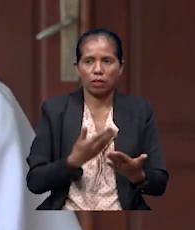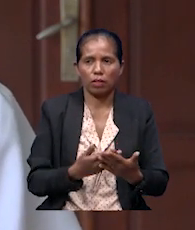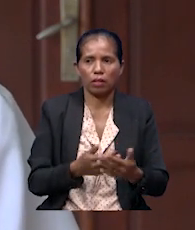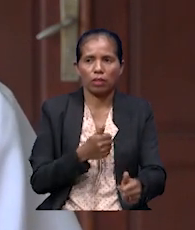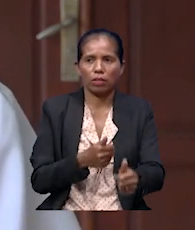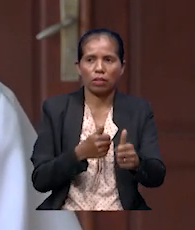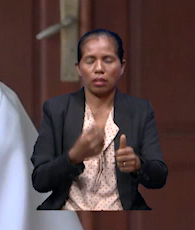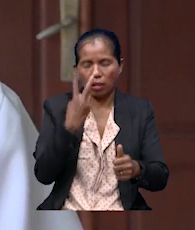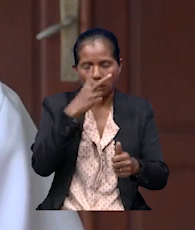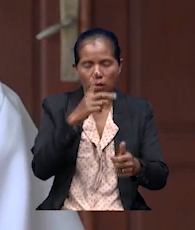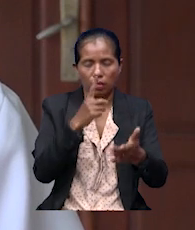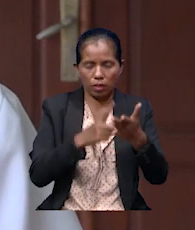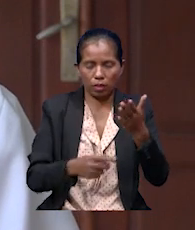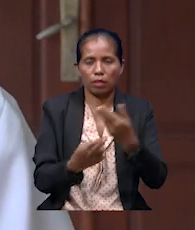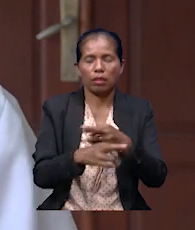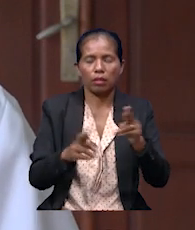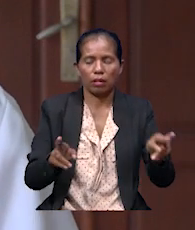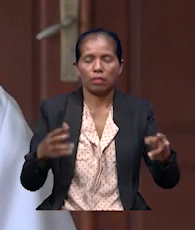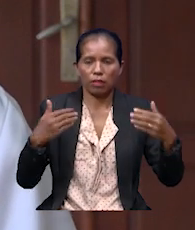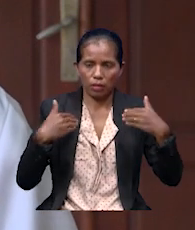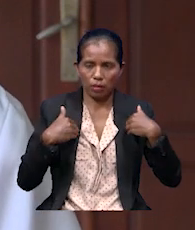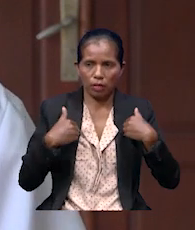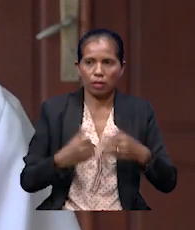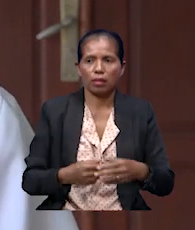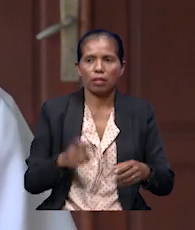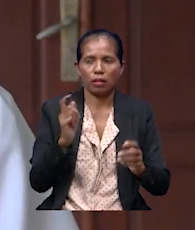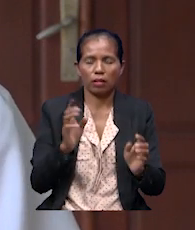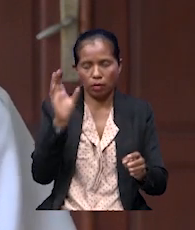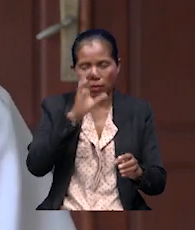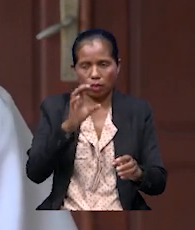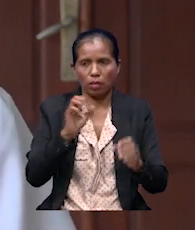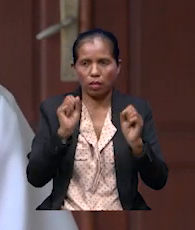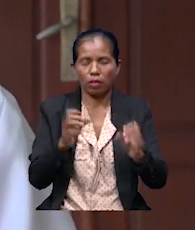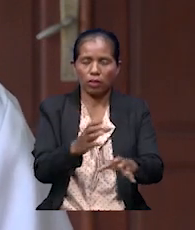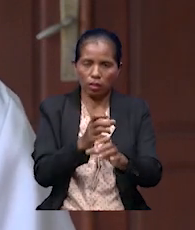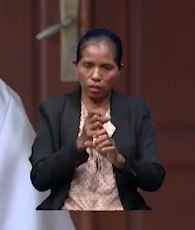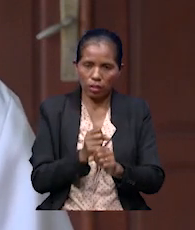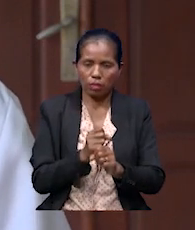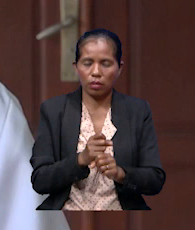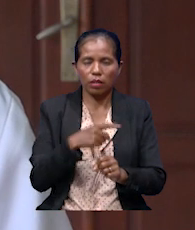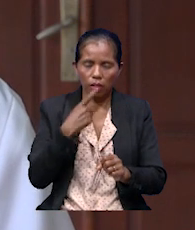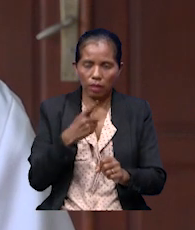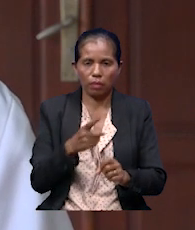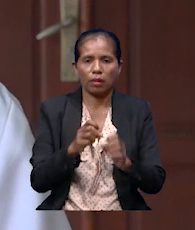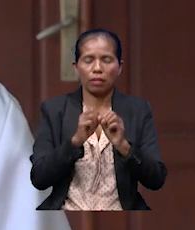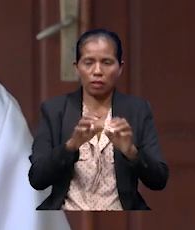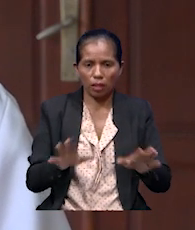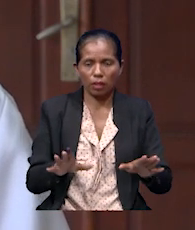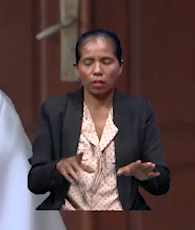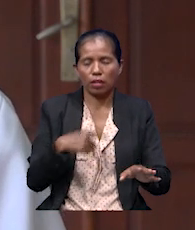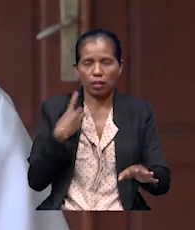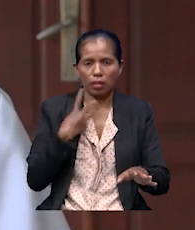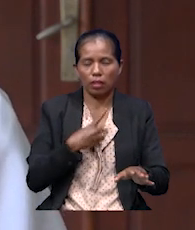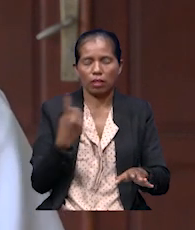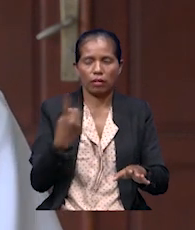tuir hare sai da resultado sai da mosu bote be mosu itu buka tu simu kare seri seri nema ka